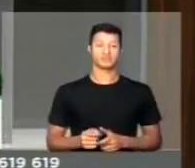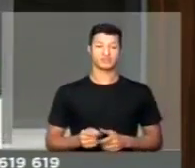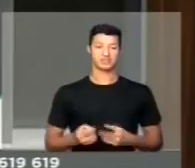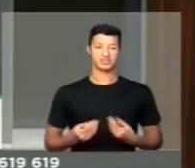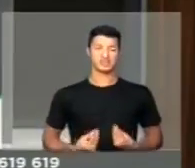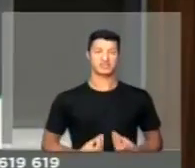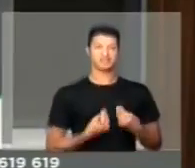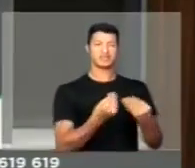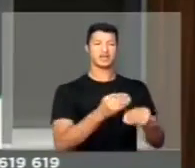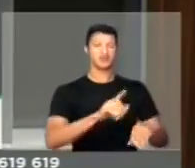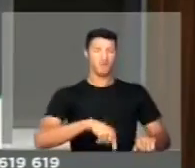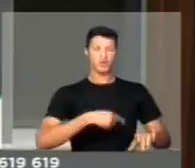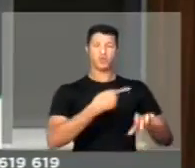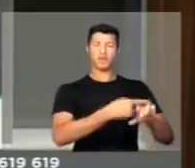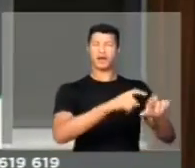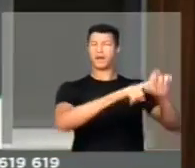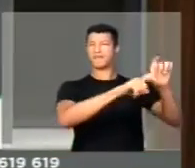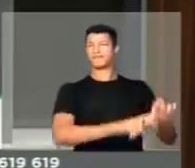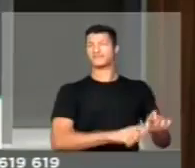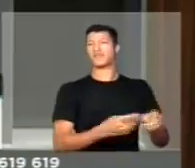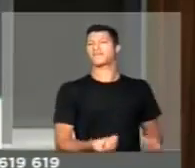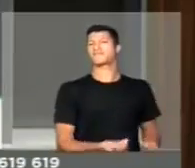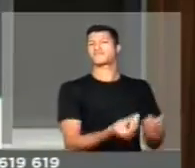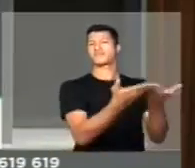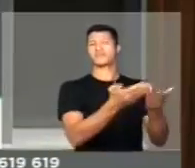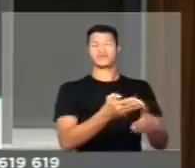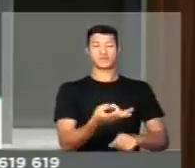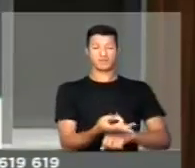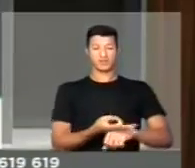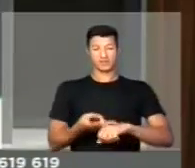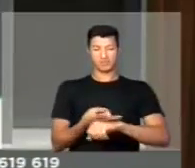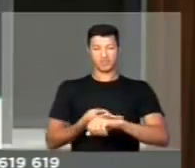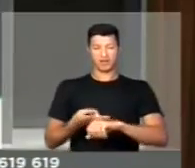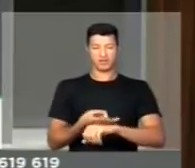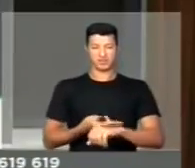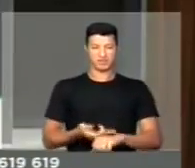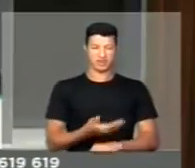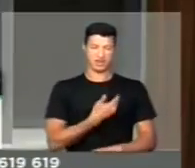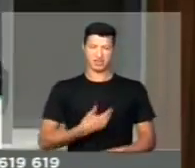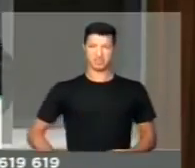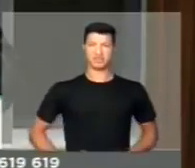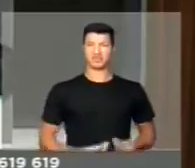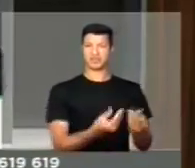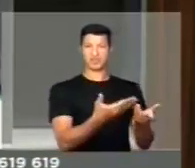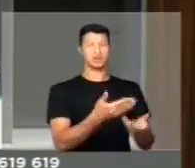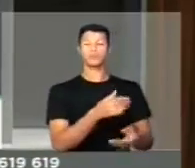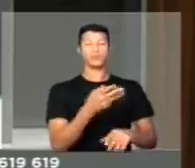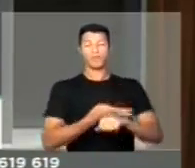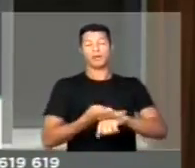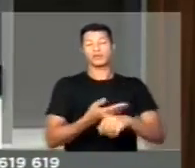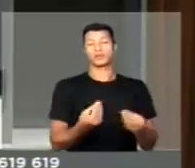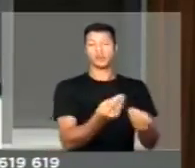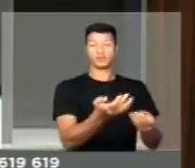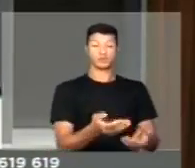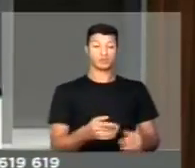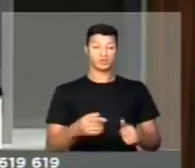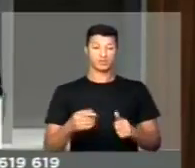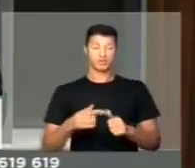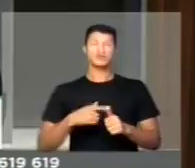Deram a maior cancha para esse cara. Setor privado, que não sei. Que é isso?